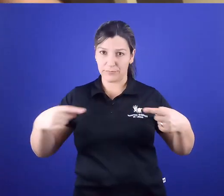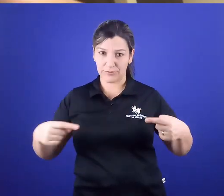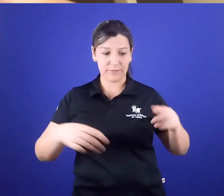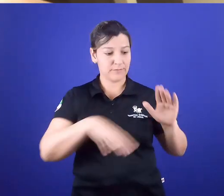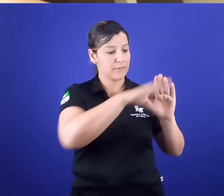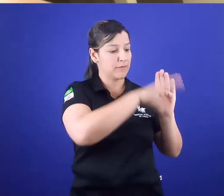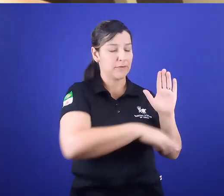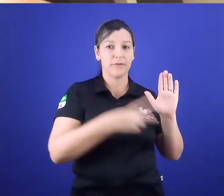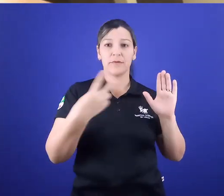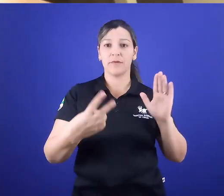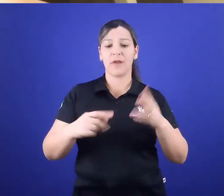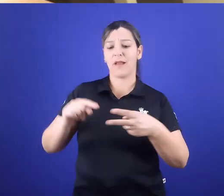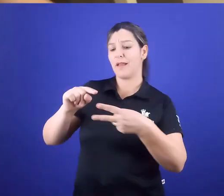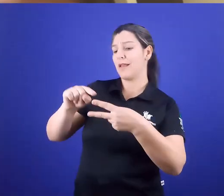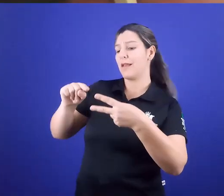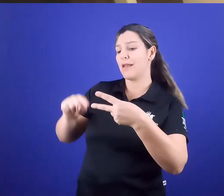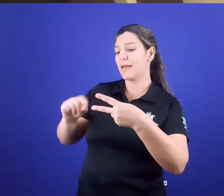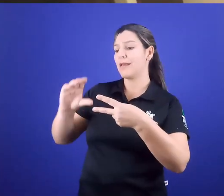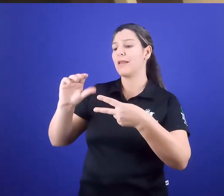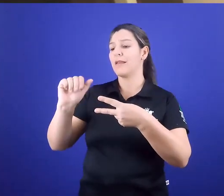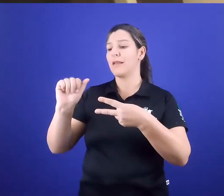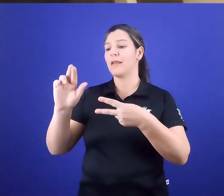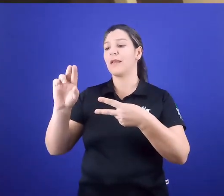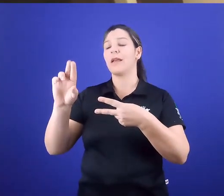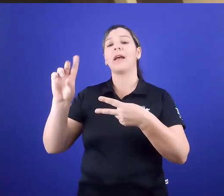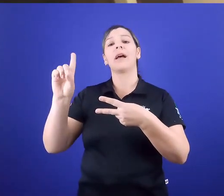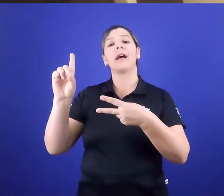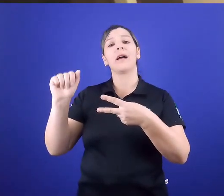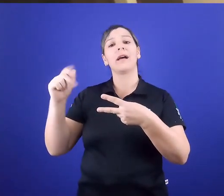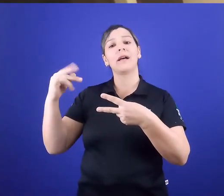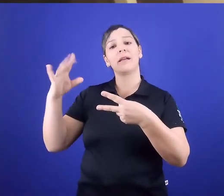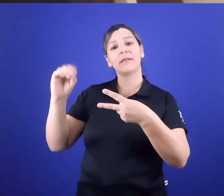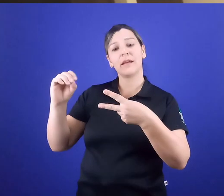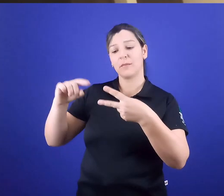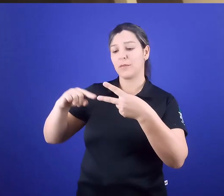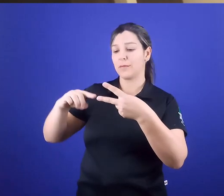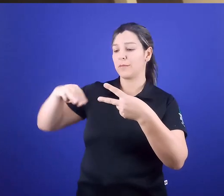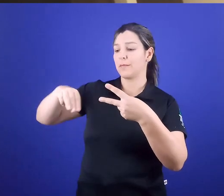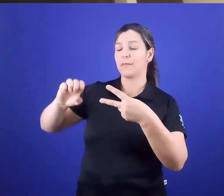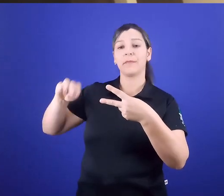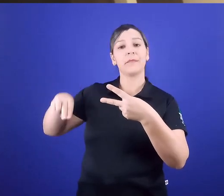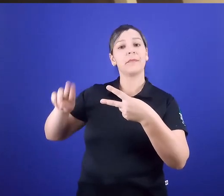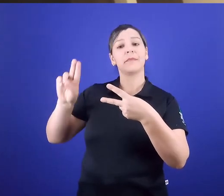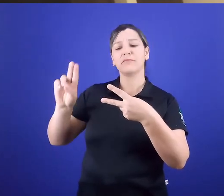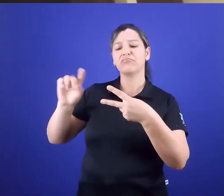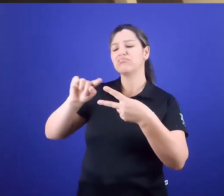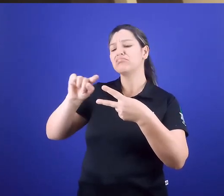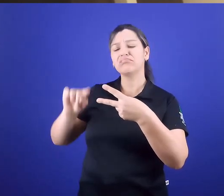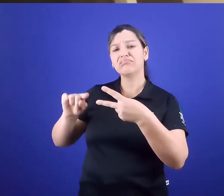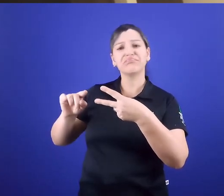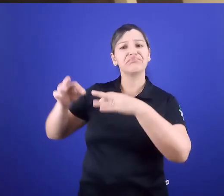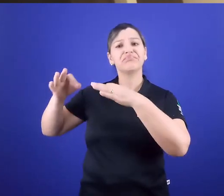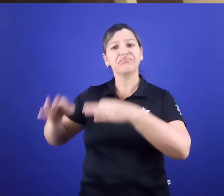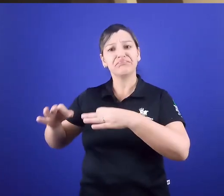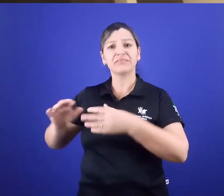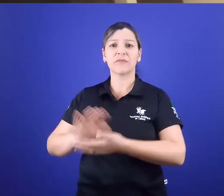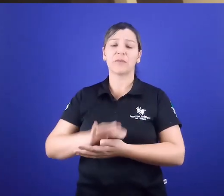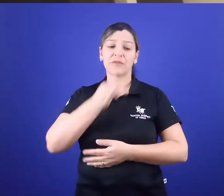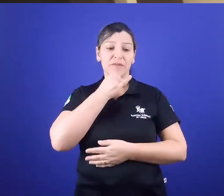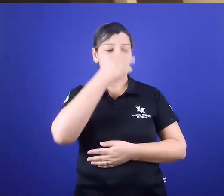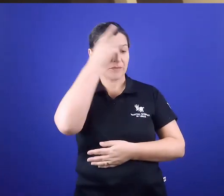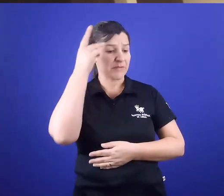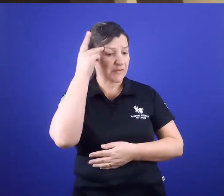é cardápio e o que é menu. Né? Normalmente as pessoas chegam no restaurante e não sabem o que é o correto. É correto eu pedir o cardápio ou é correto eu pedir o